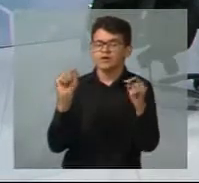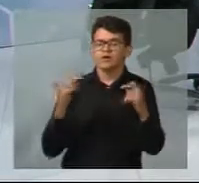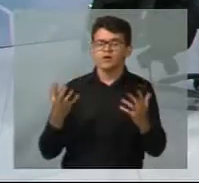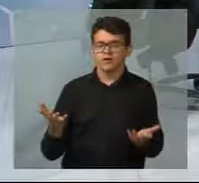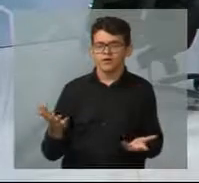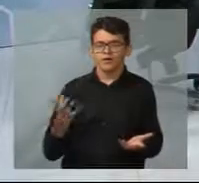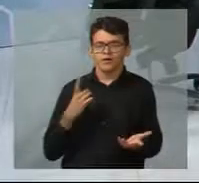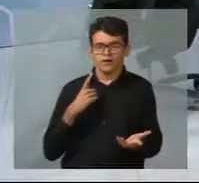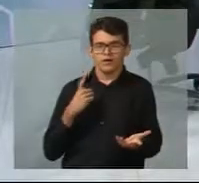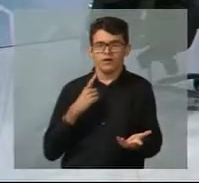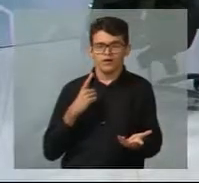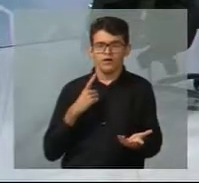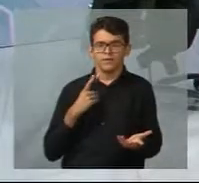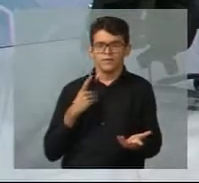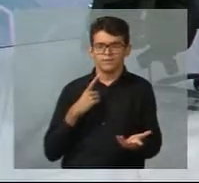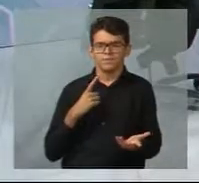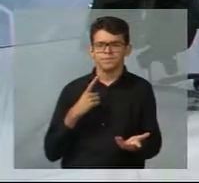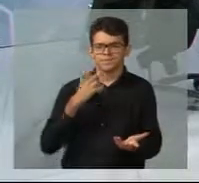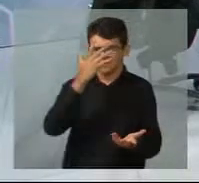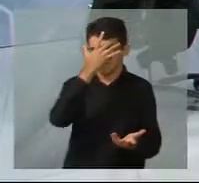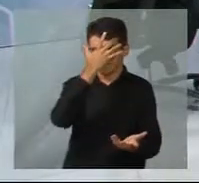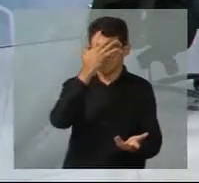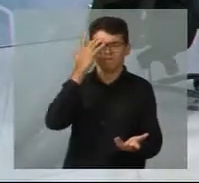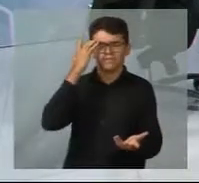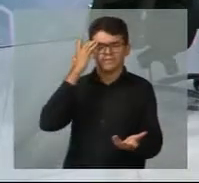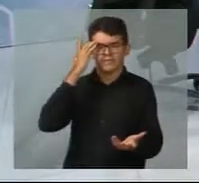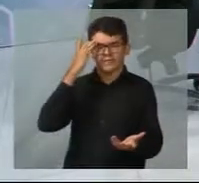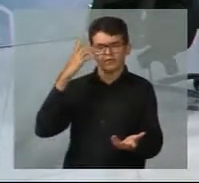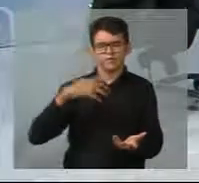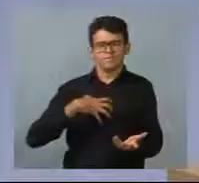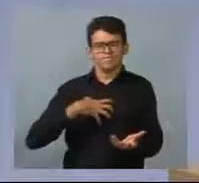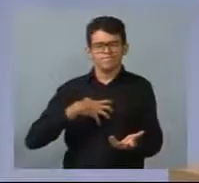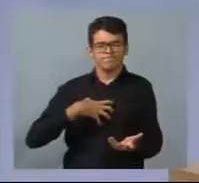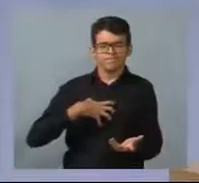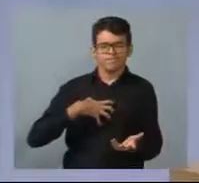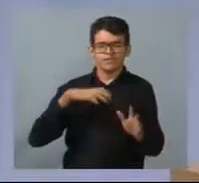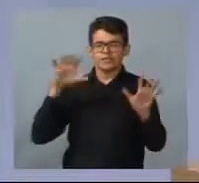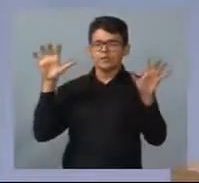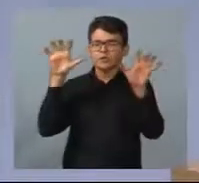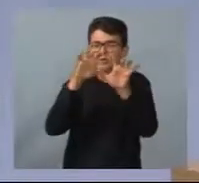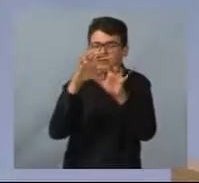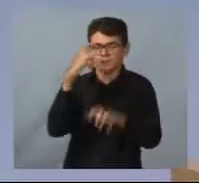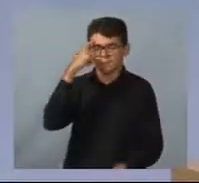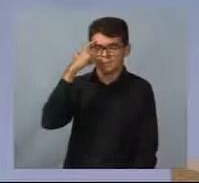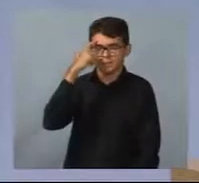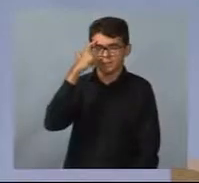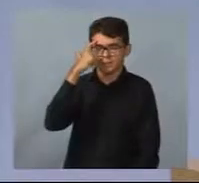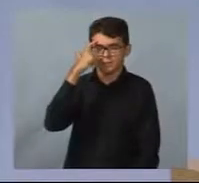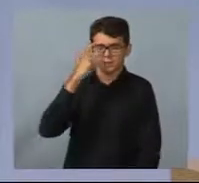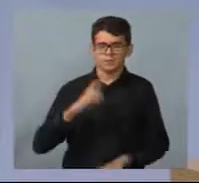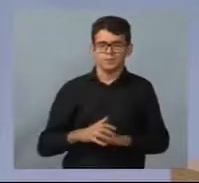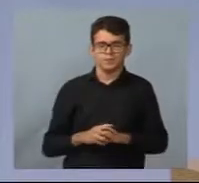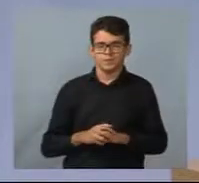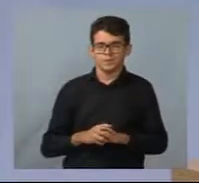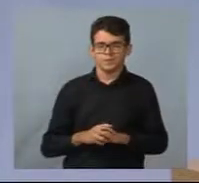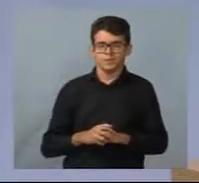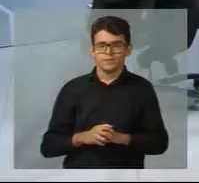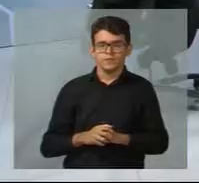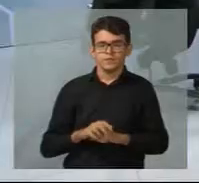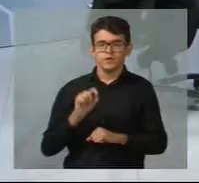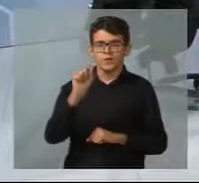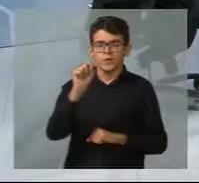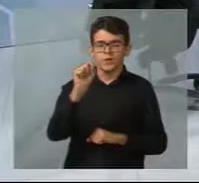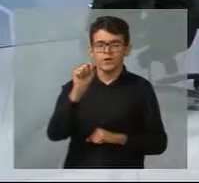vozes extremamente autorizadas no mundo do direito constitucional e do direito penal no Brasil, é